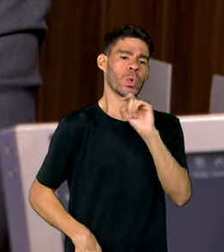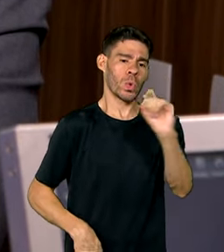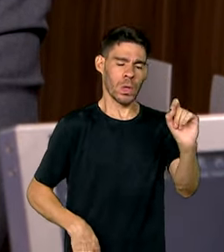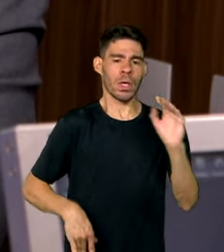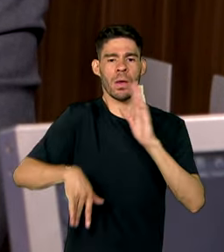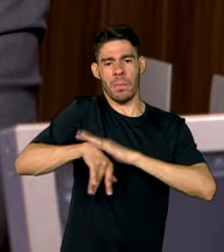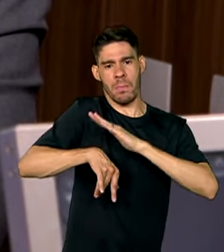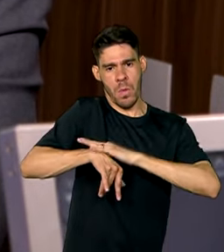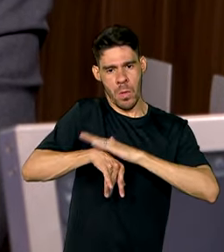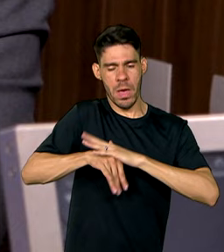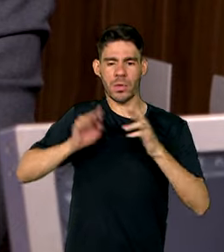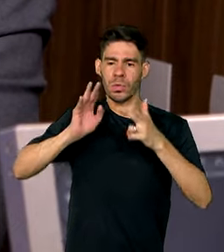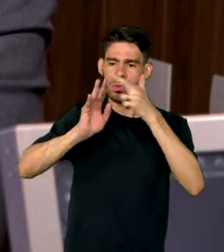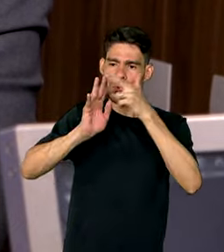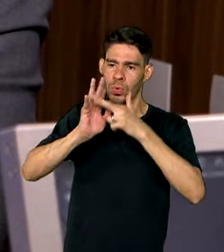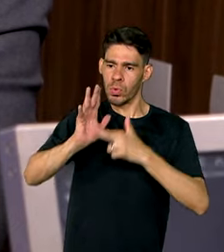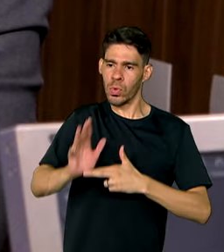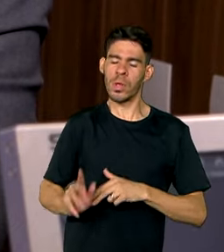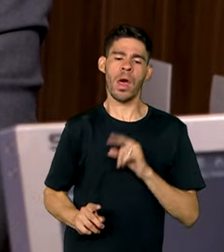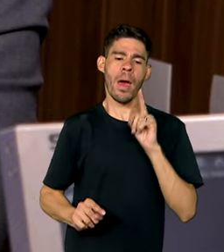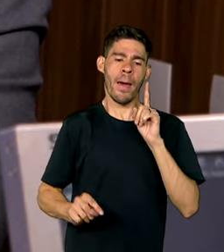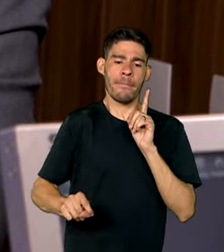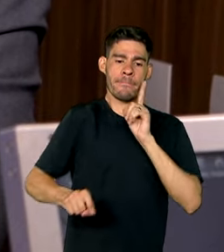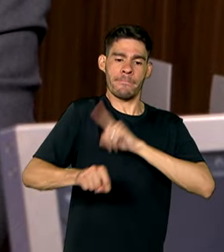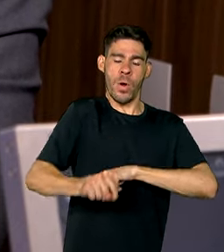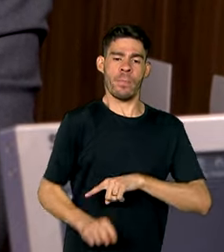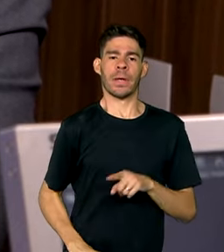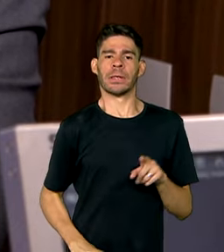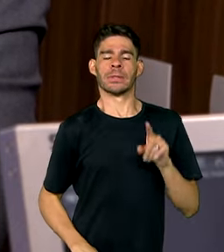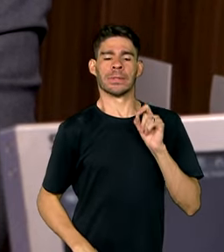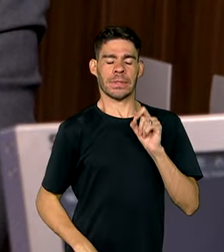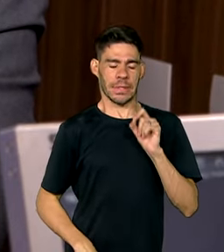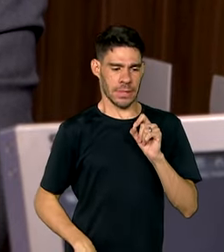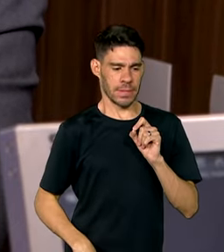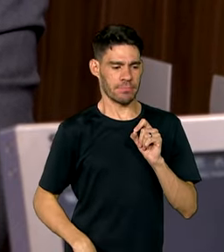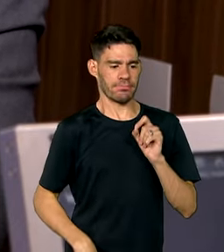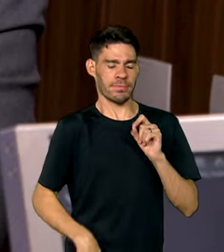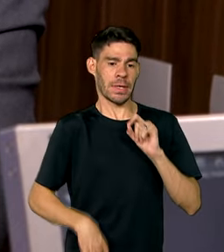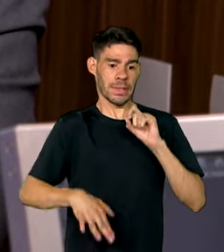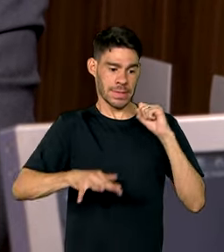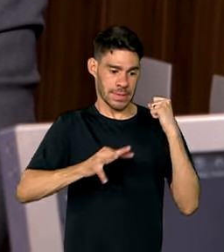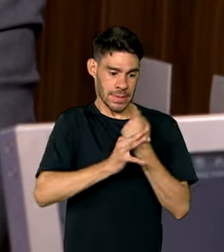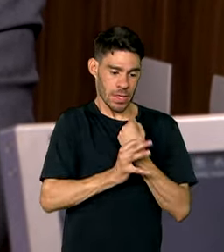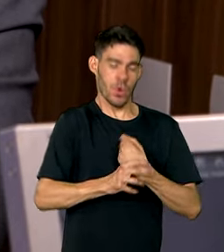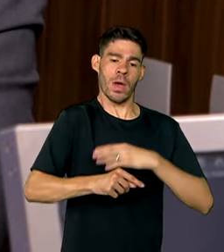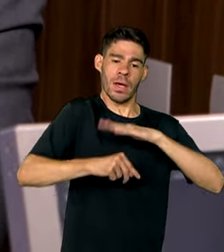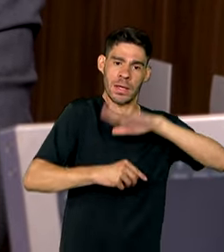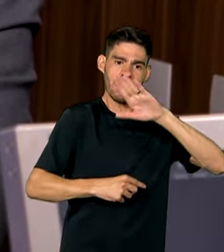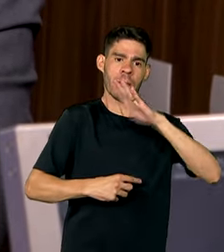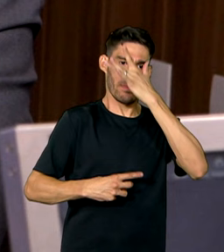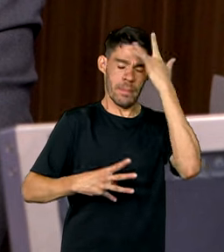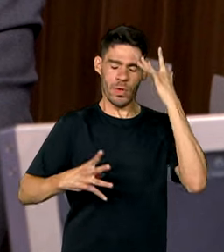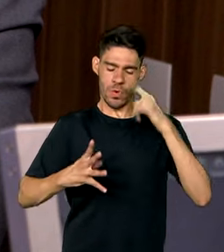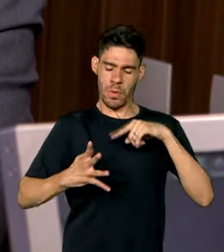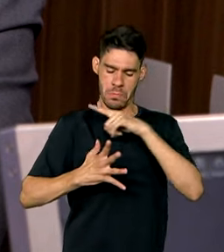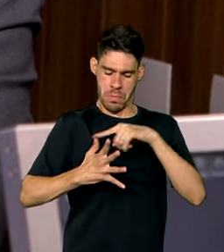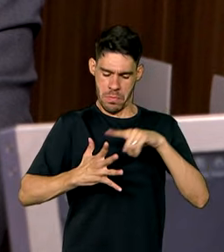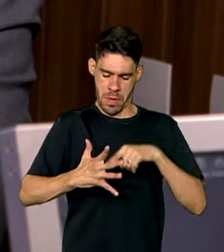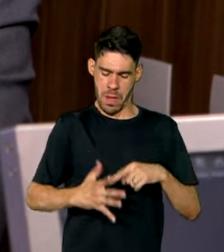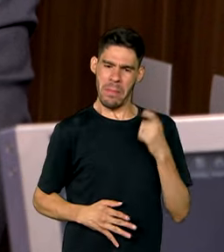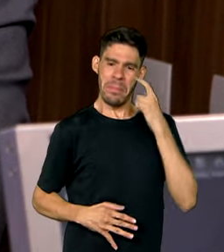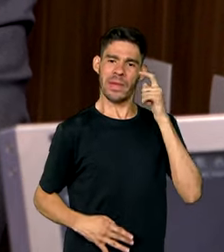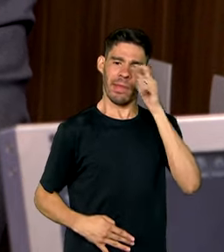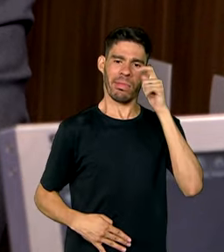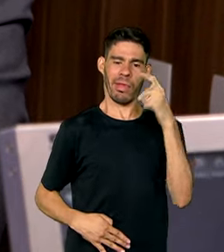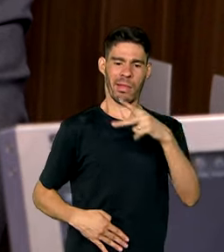esse momento de regularização é o momento que a gente está trazendo mais segurança para os apostadores que acharem que é de seu interesse